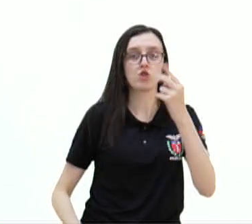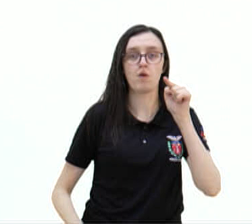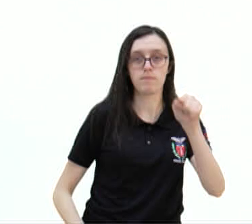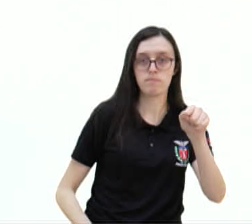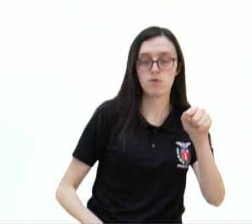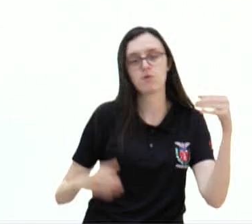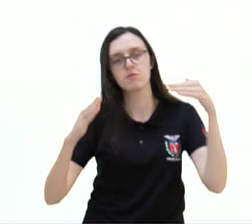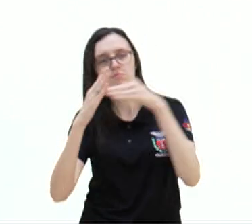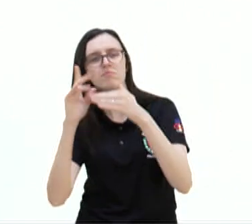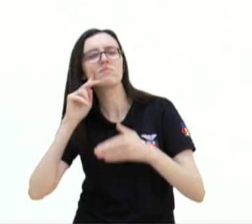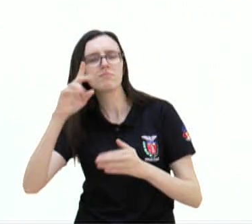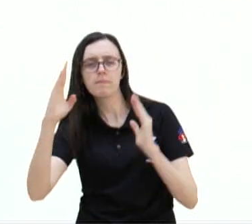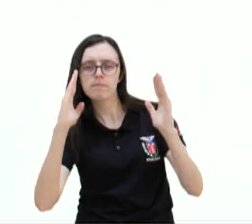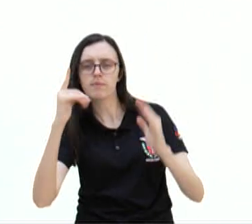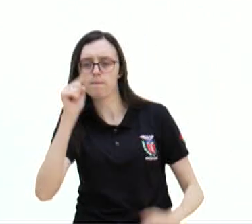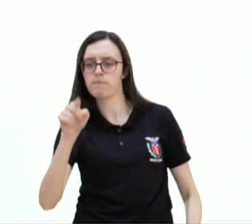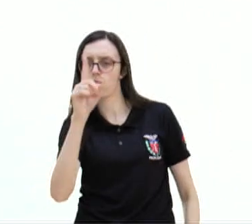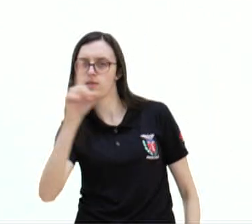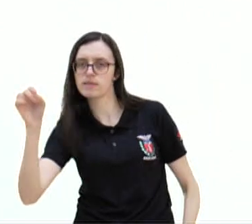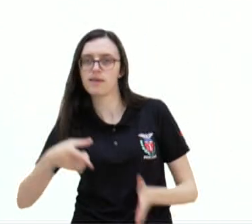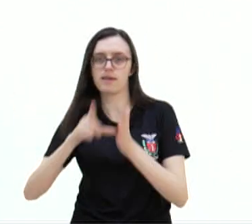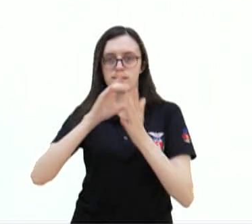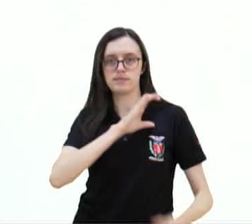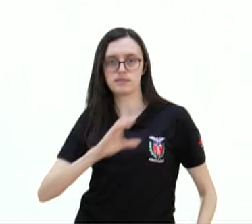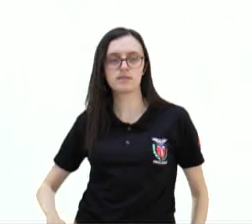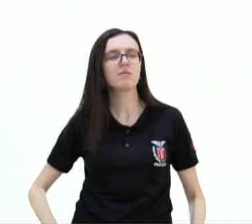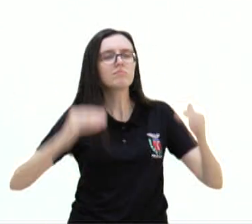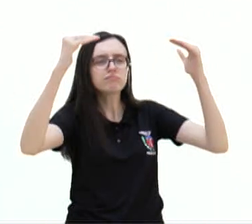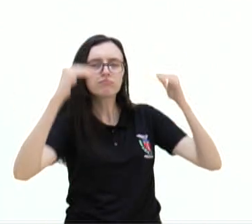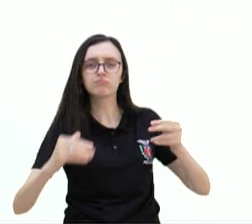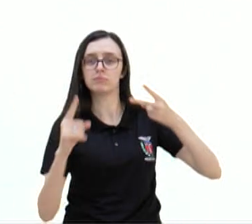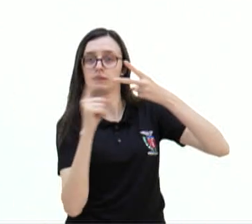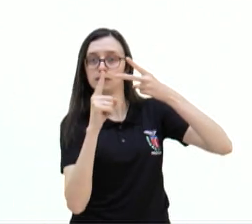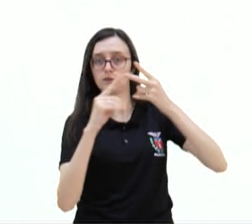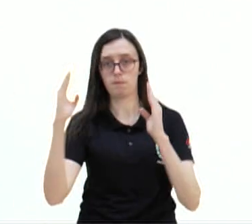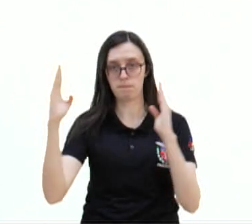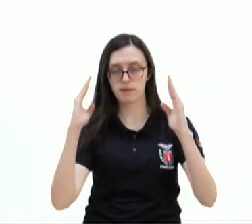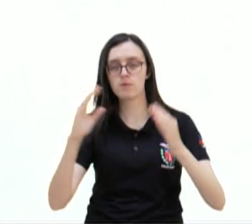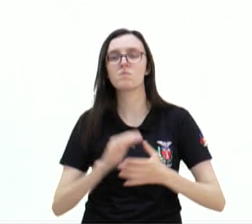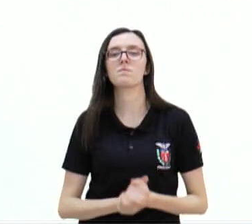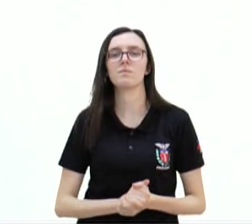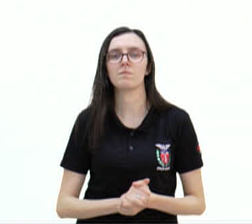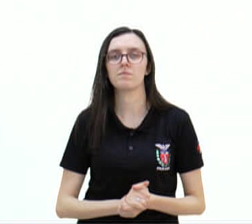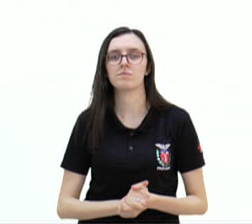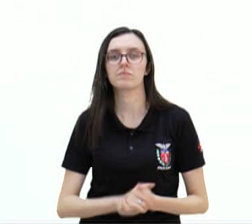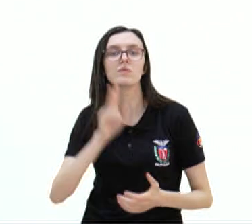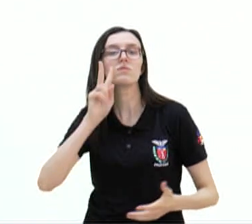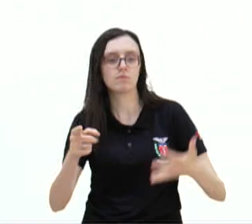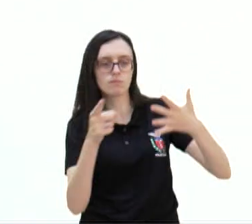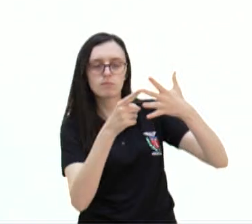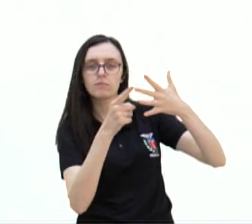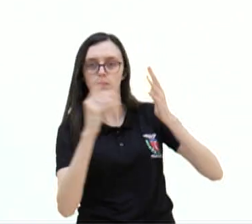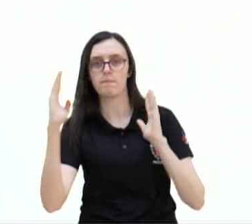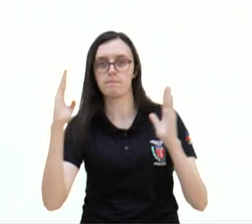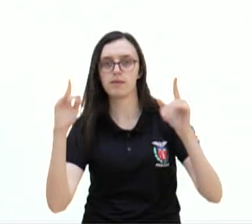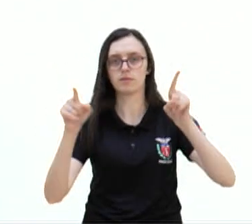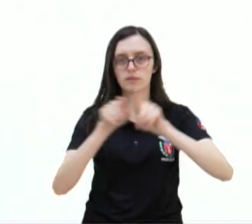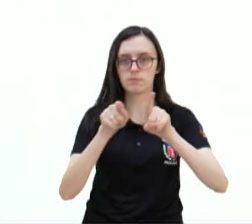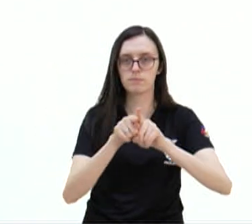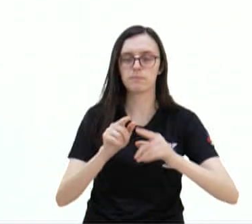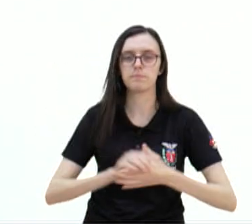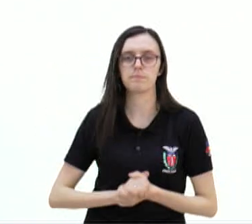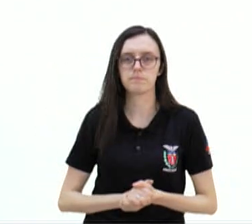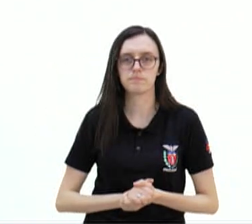a.C., o segundo, homérico, de 1100 a 800 a.C., o terceiro, arcaico, de 800 a